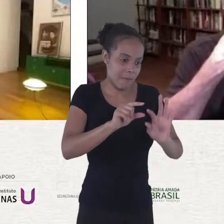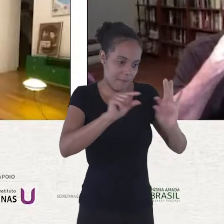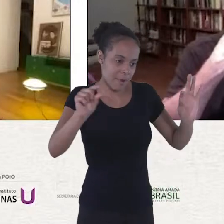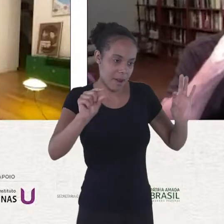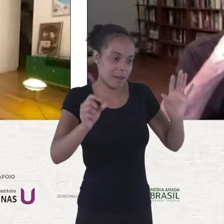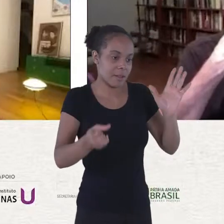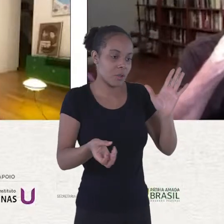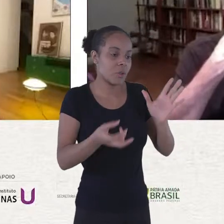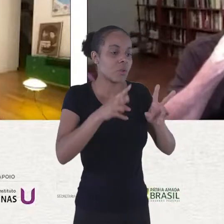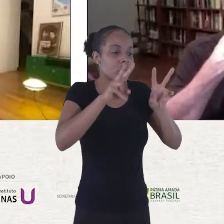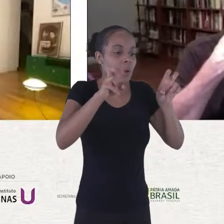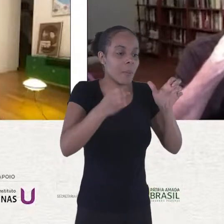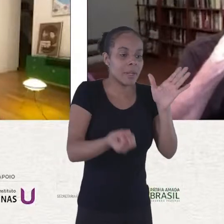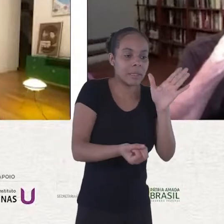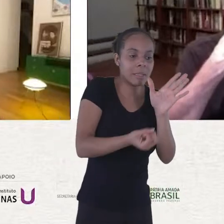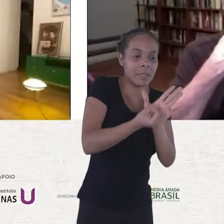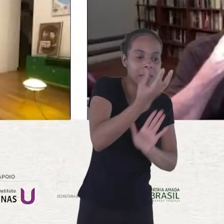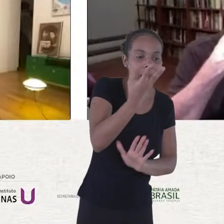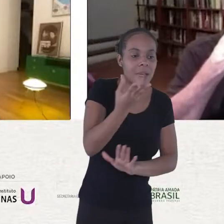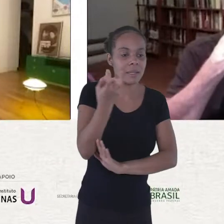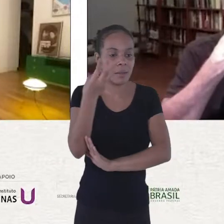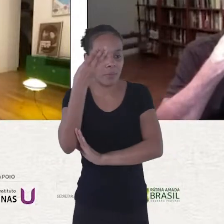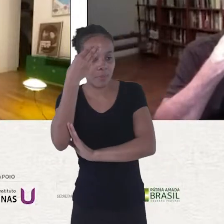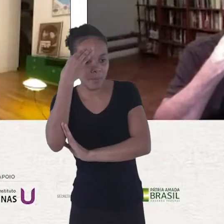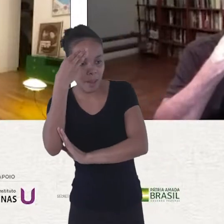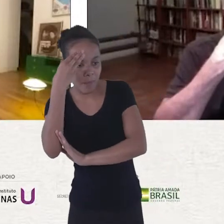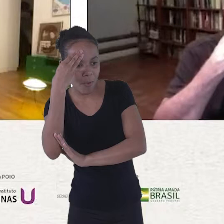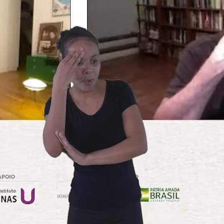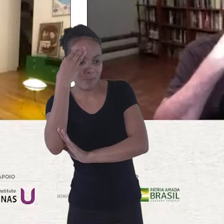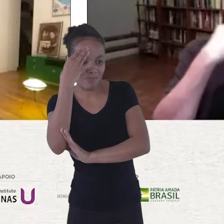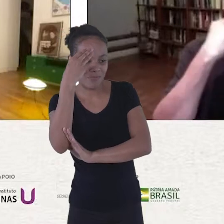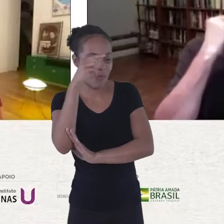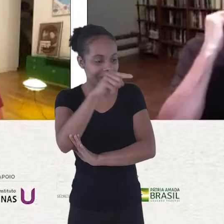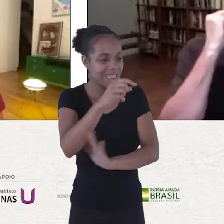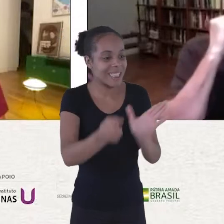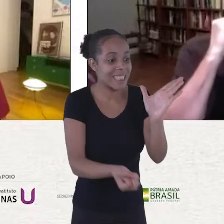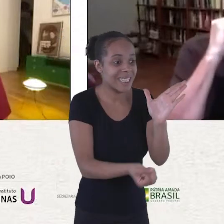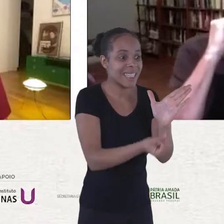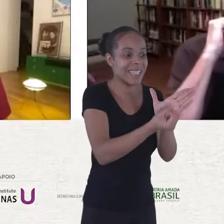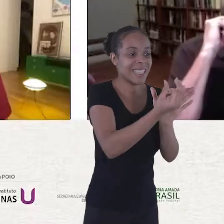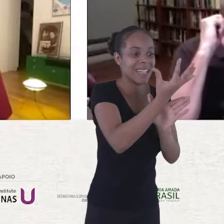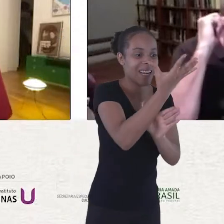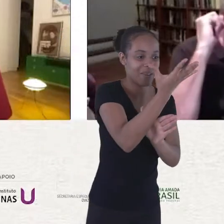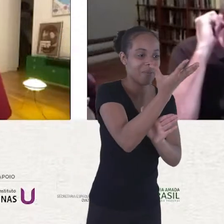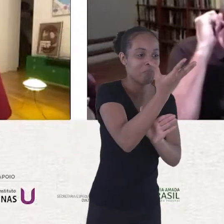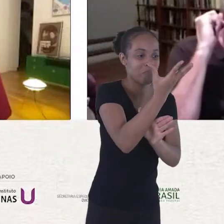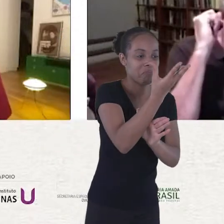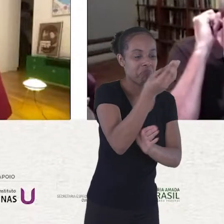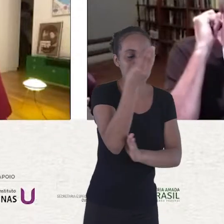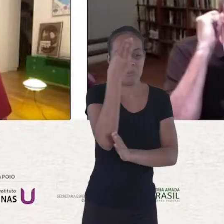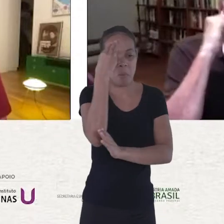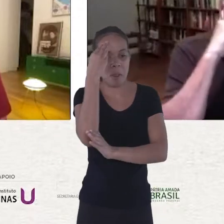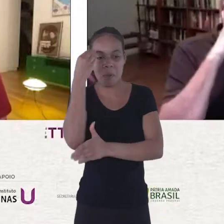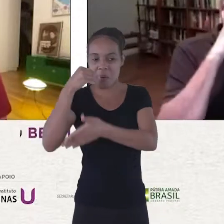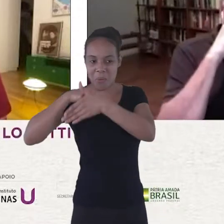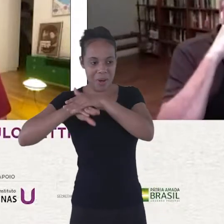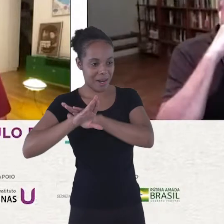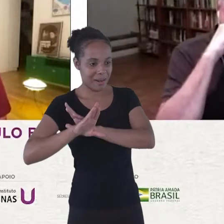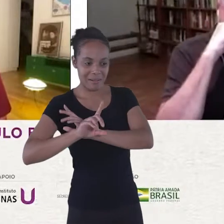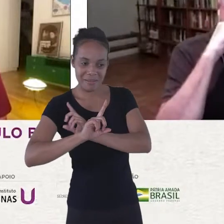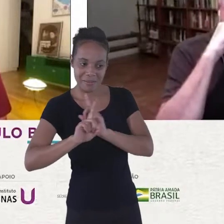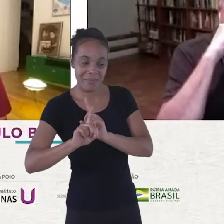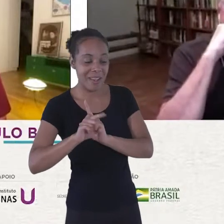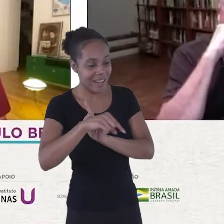Eu acho assim que... Eu estava pensando nos memorialistas hoje, eu pensei naquele senhor Pedro Nava, que